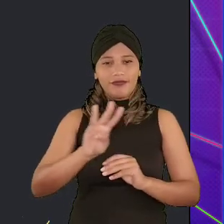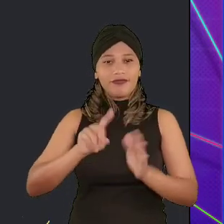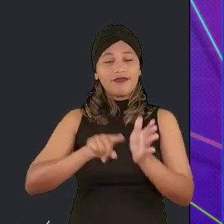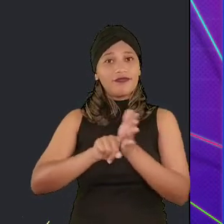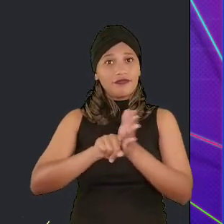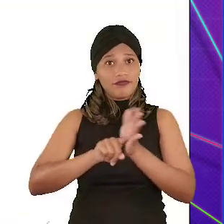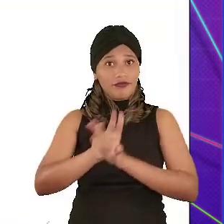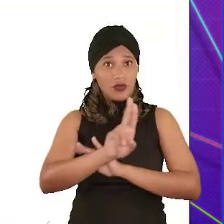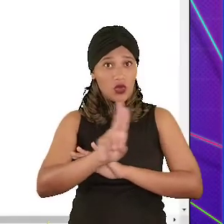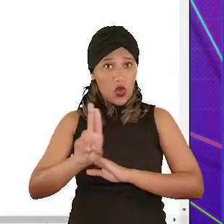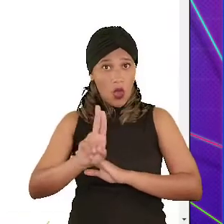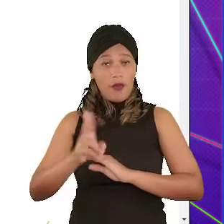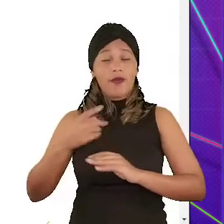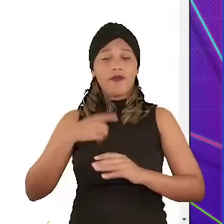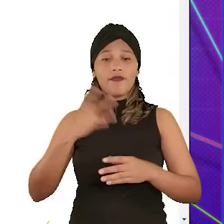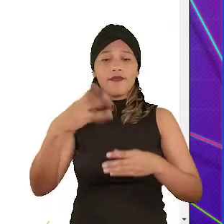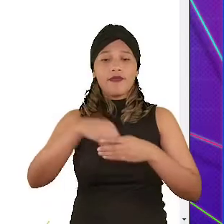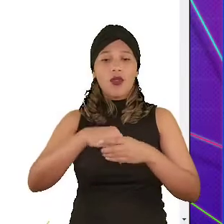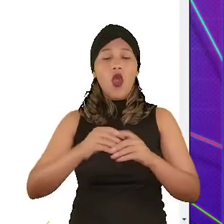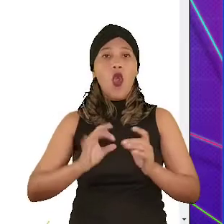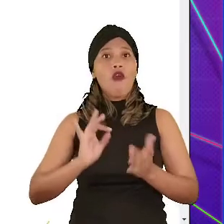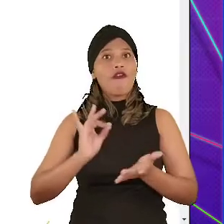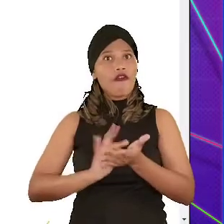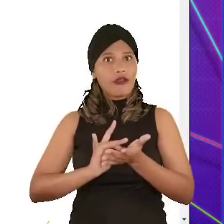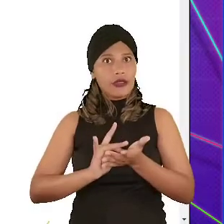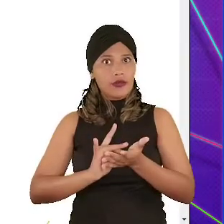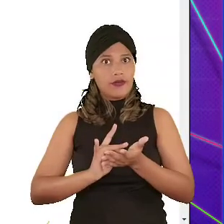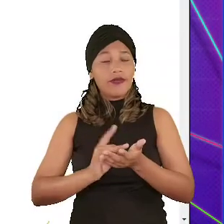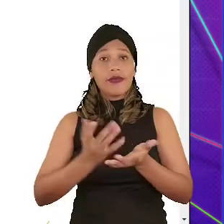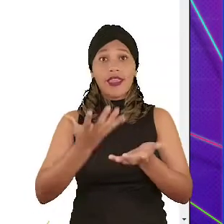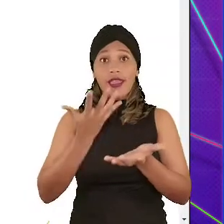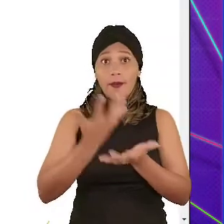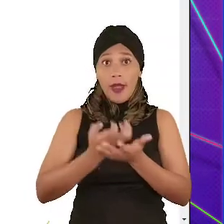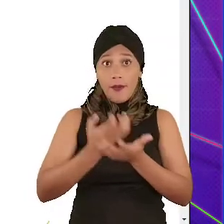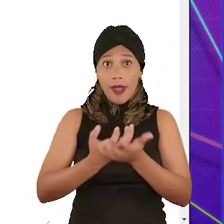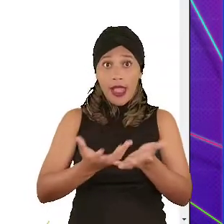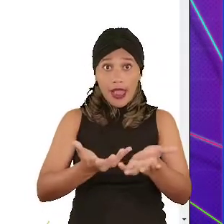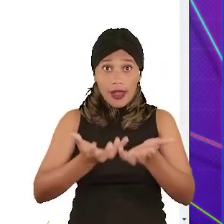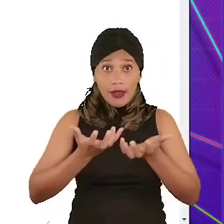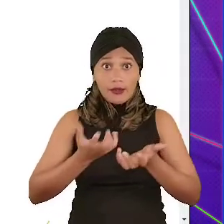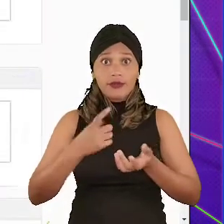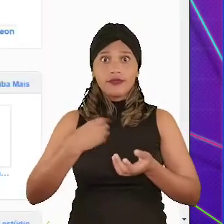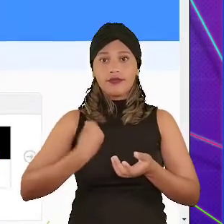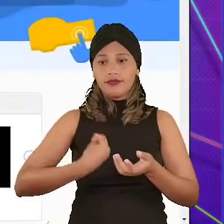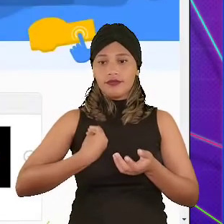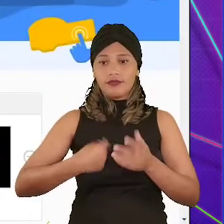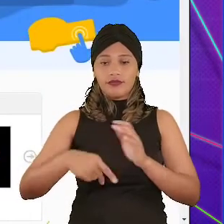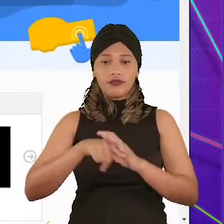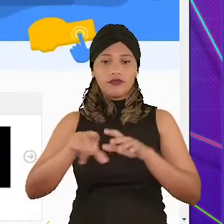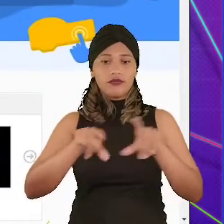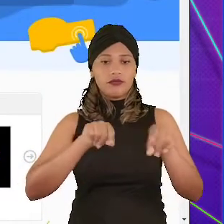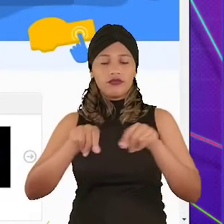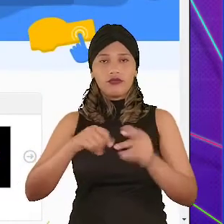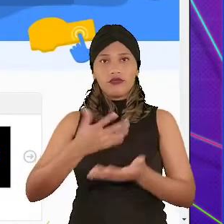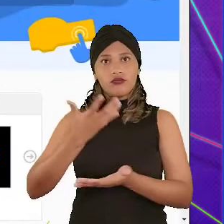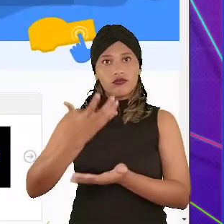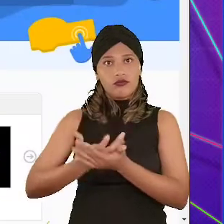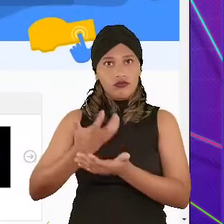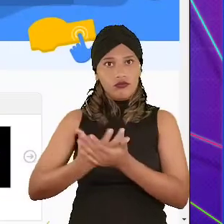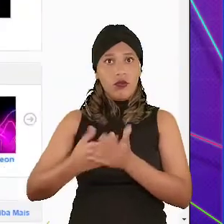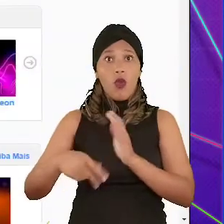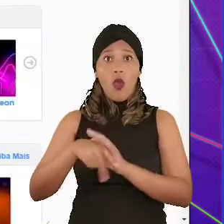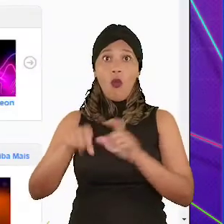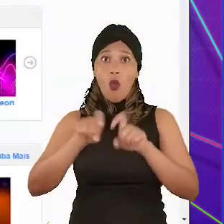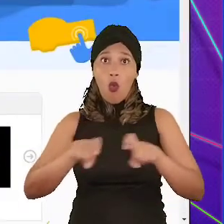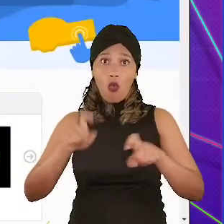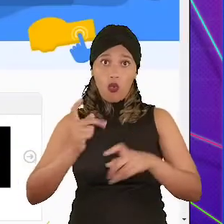de vocês pesquisar por esse nome e entrar na página oficial dele Lembrando que tem quiser baixar o programa existe a sua opção de fazer o